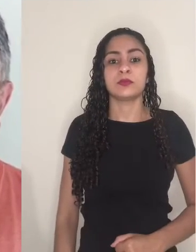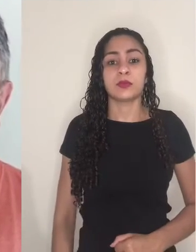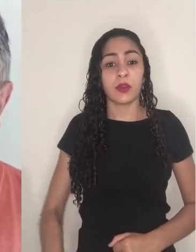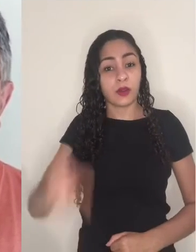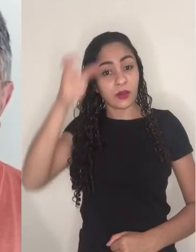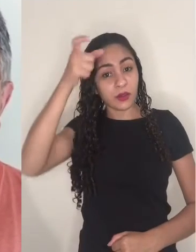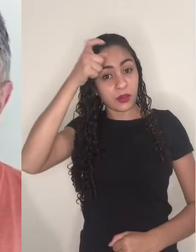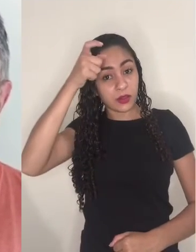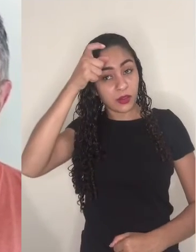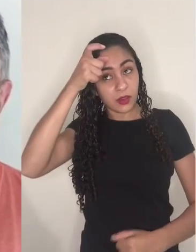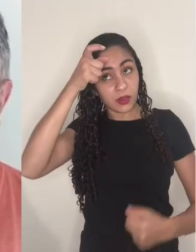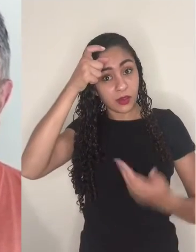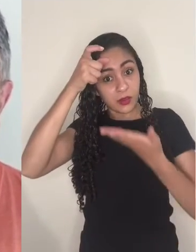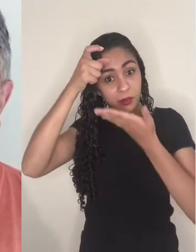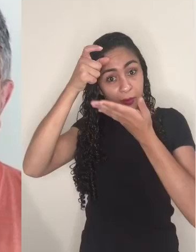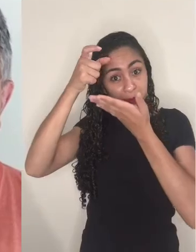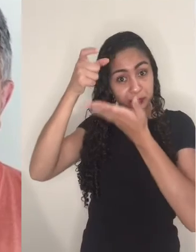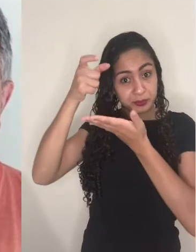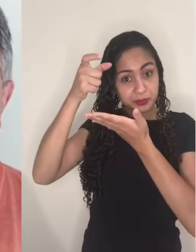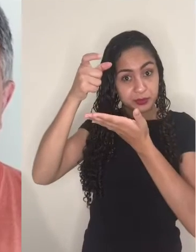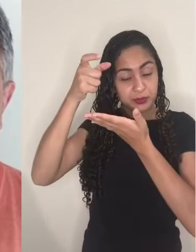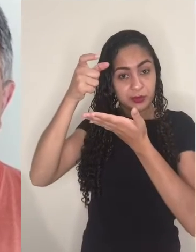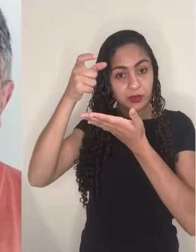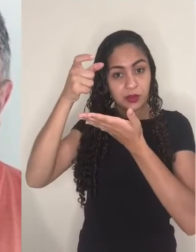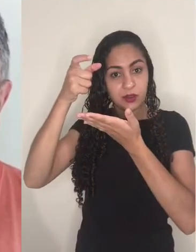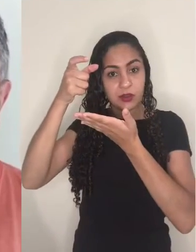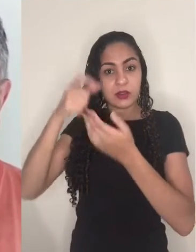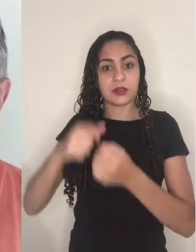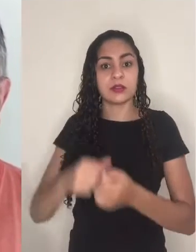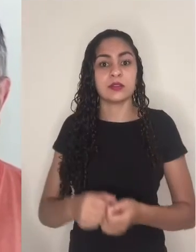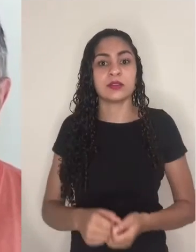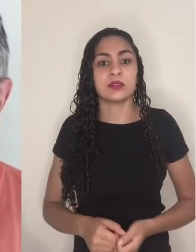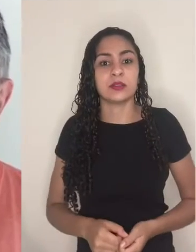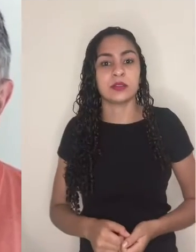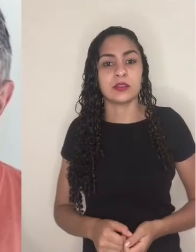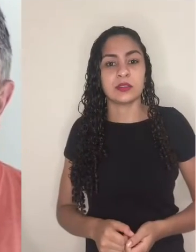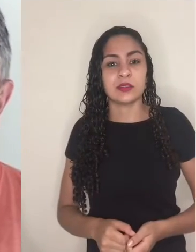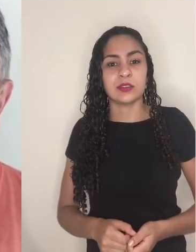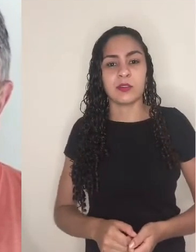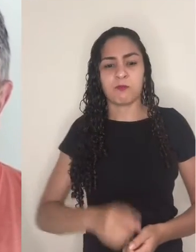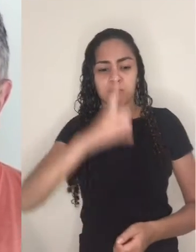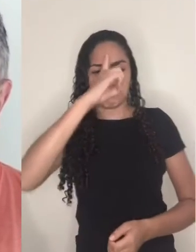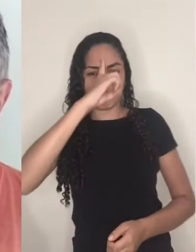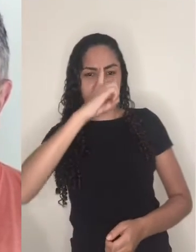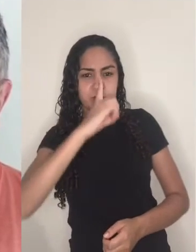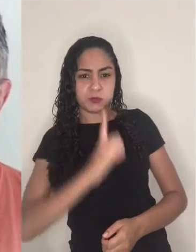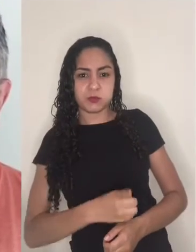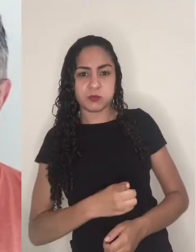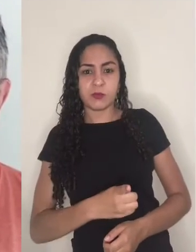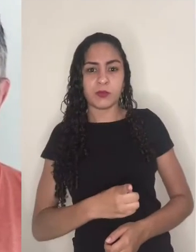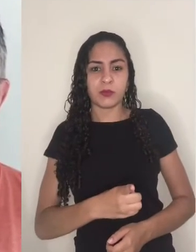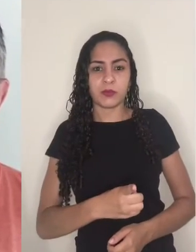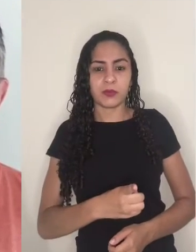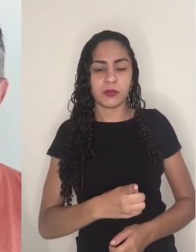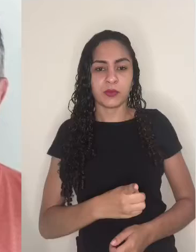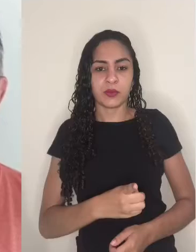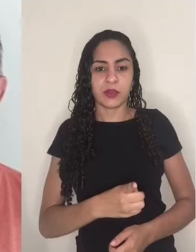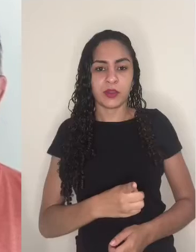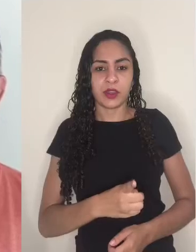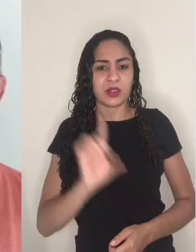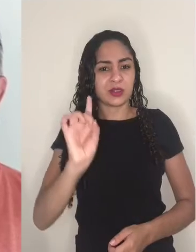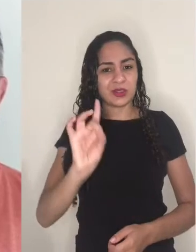ao diabo se lhes permite exercer domínio sobre os